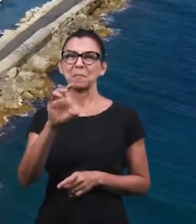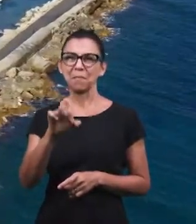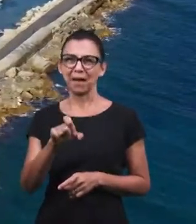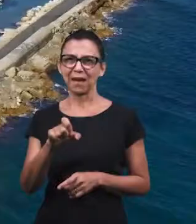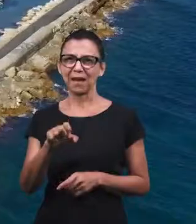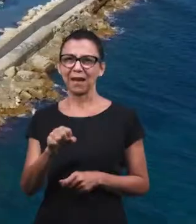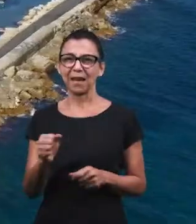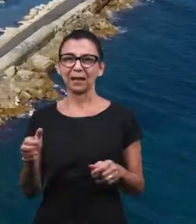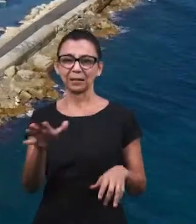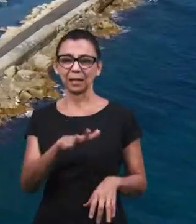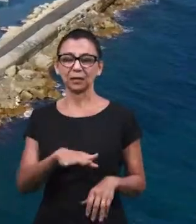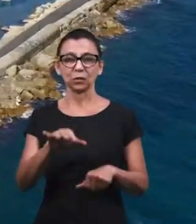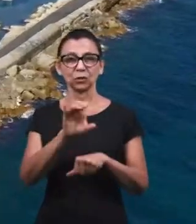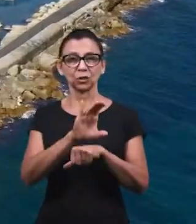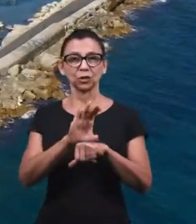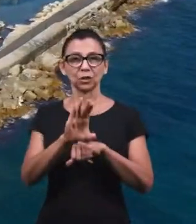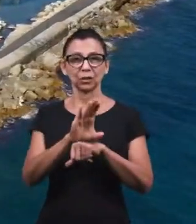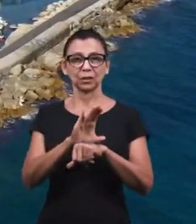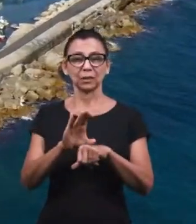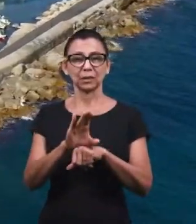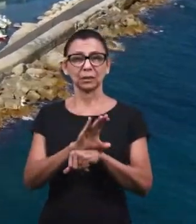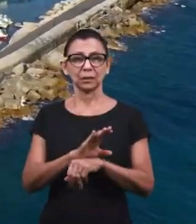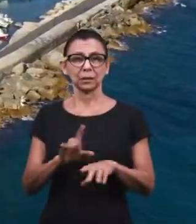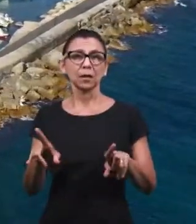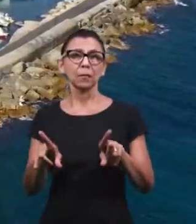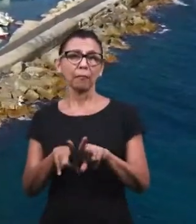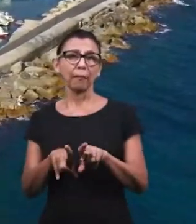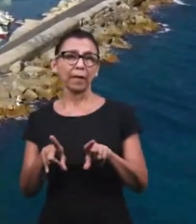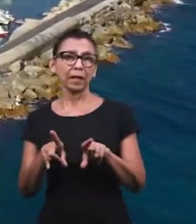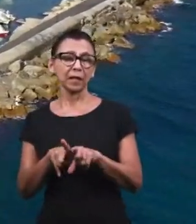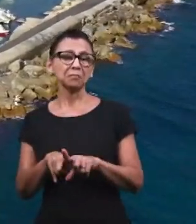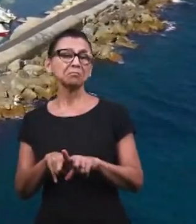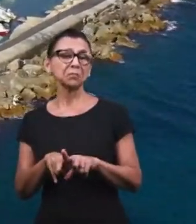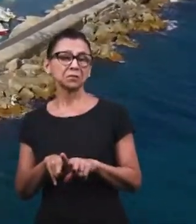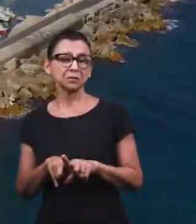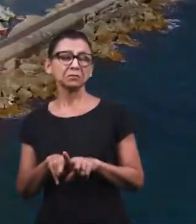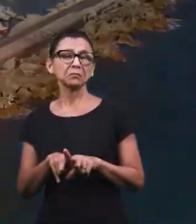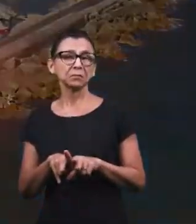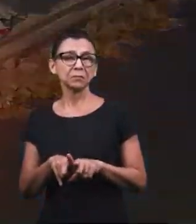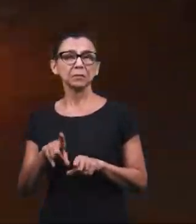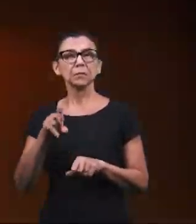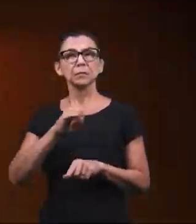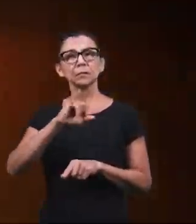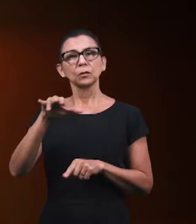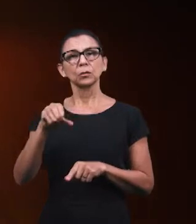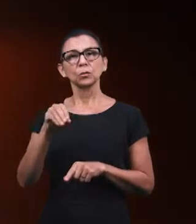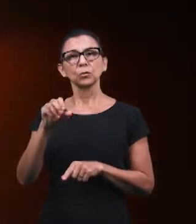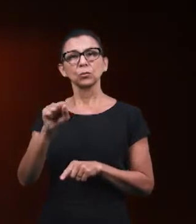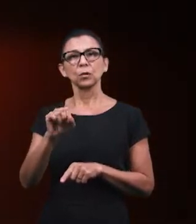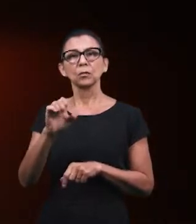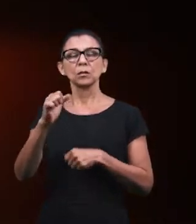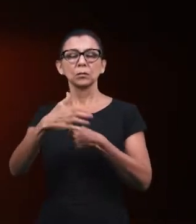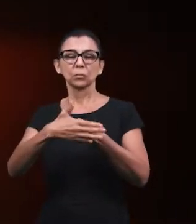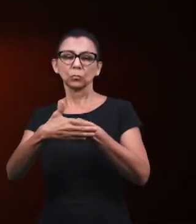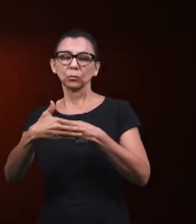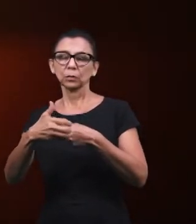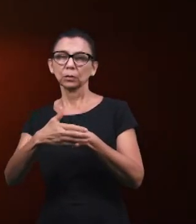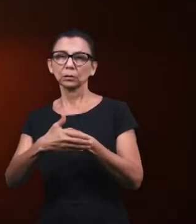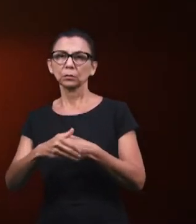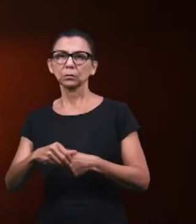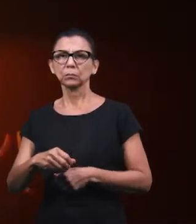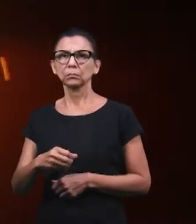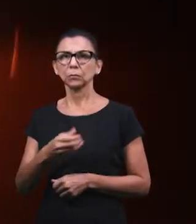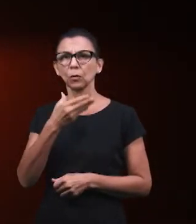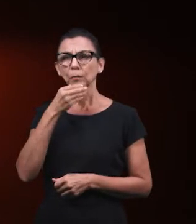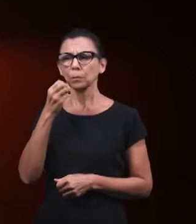também chamado de José das Consolações, homem bom e